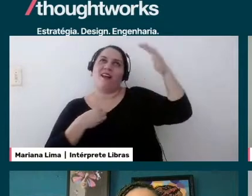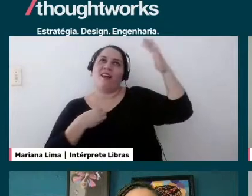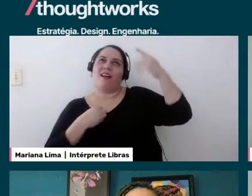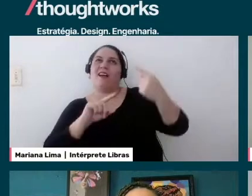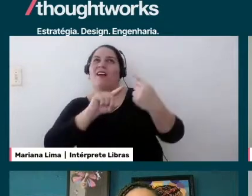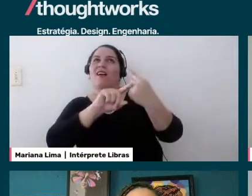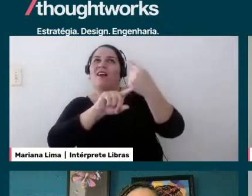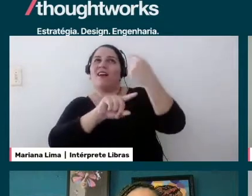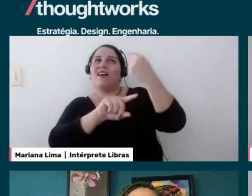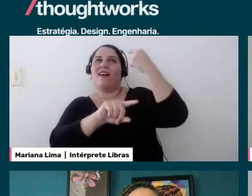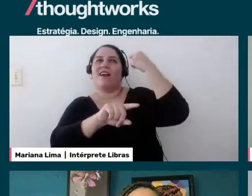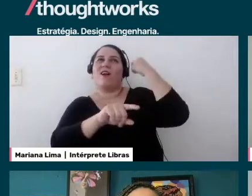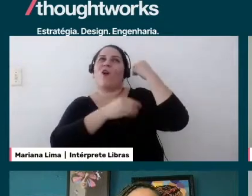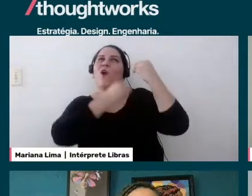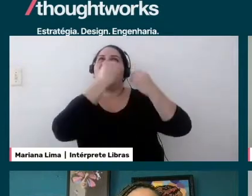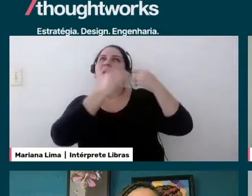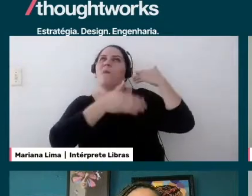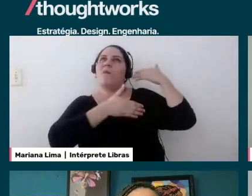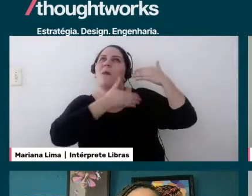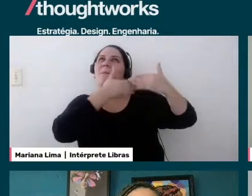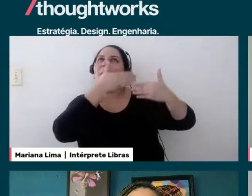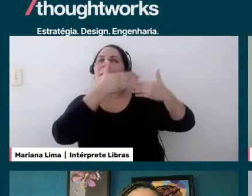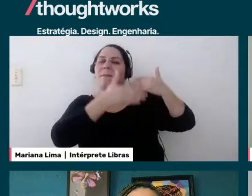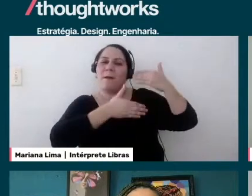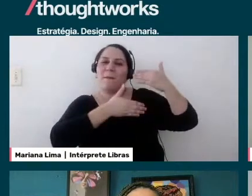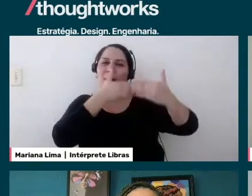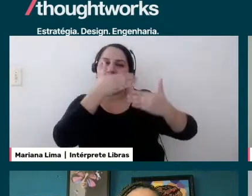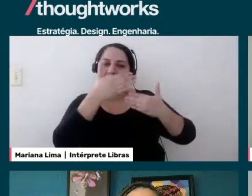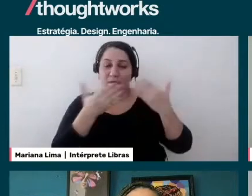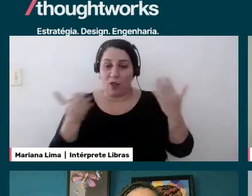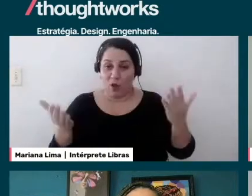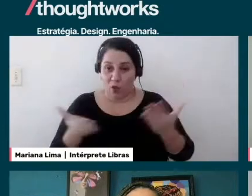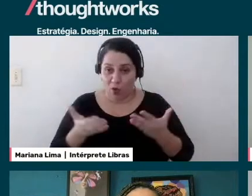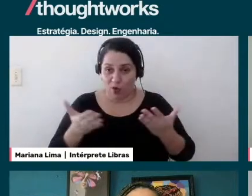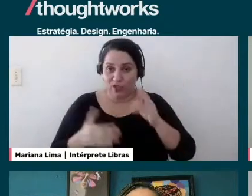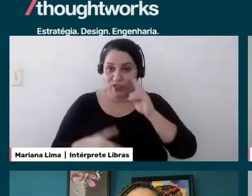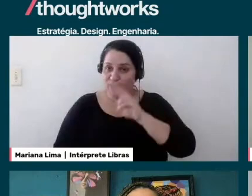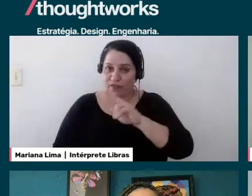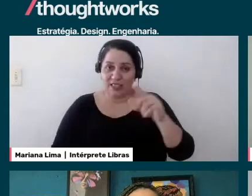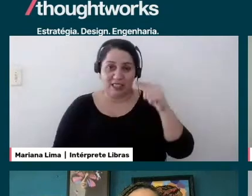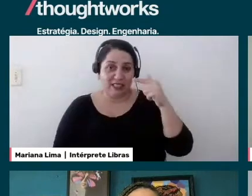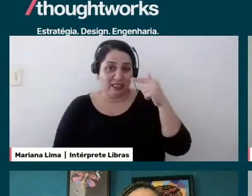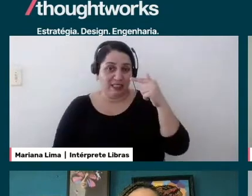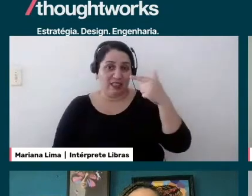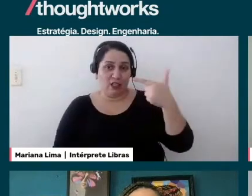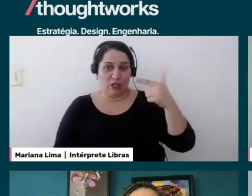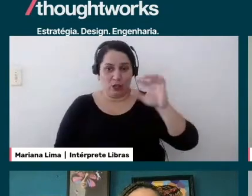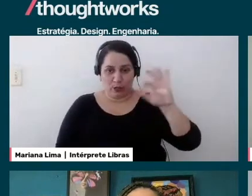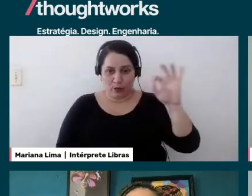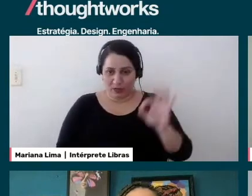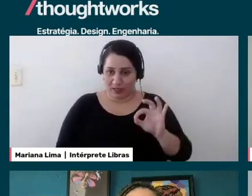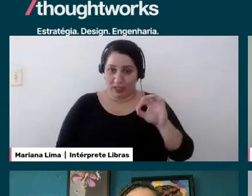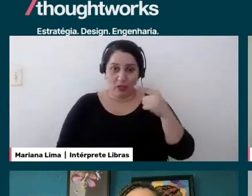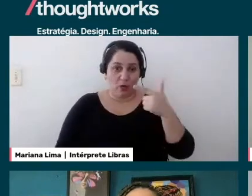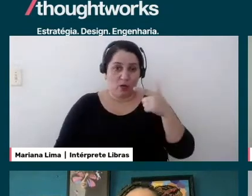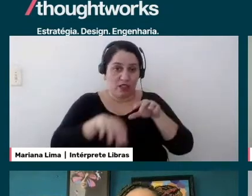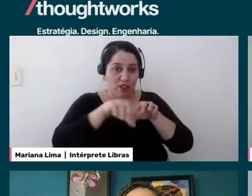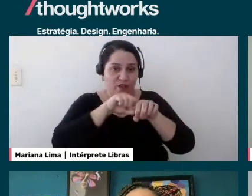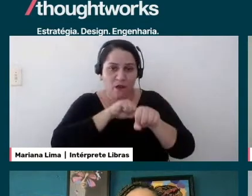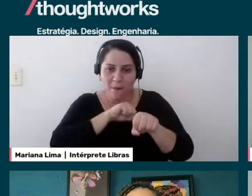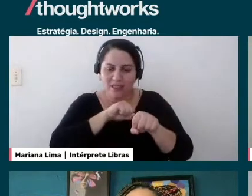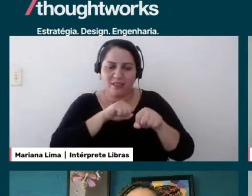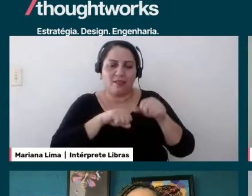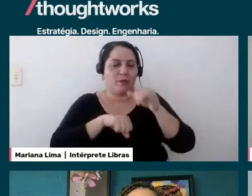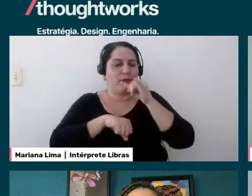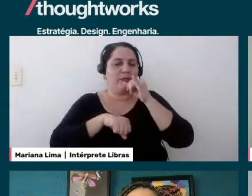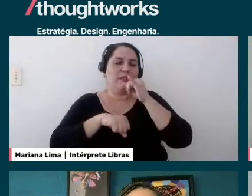que as coisas foram se formando, sabe? Hoje, 72% das pessoas que não se formam em alguma etapa obrigatória de